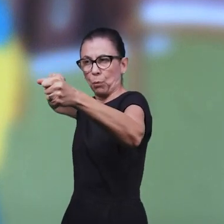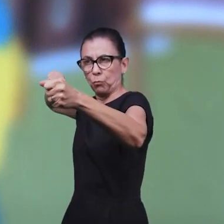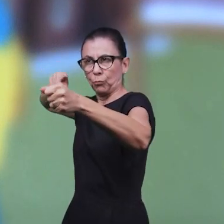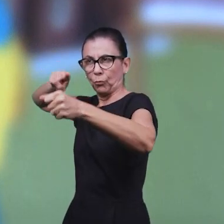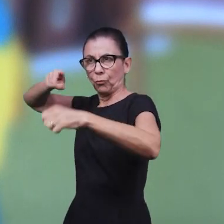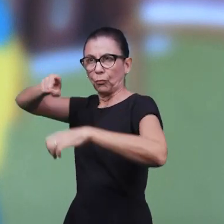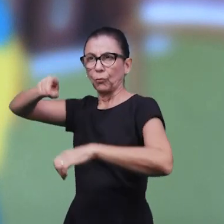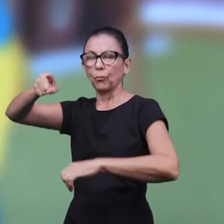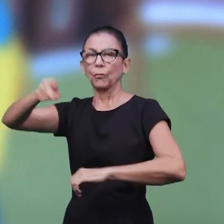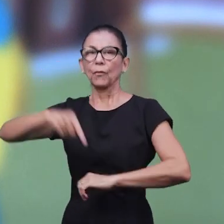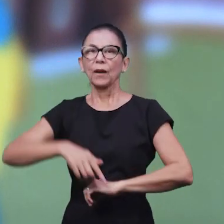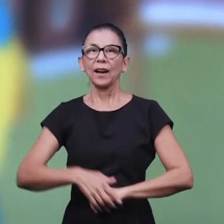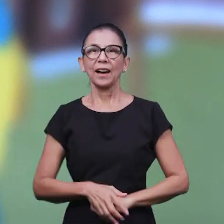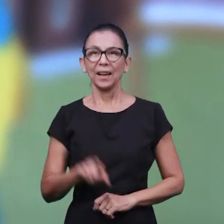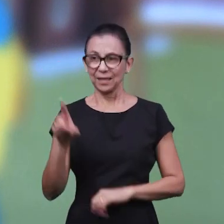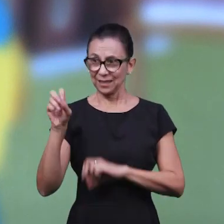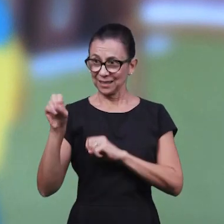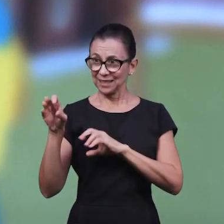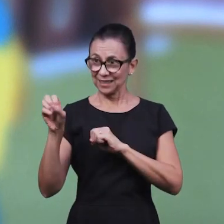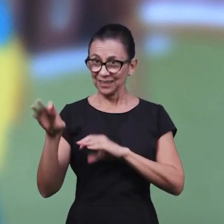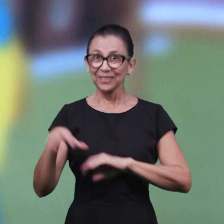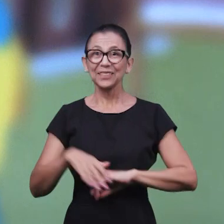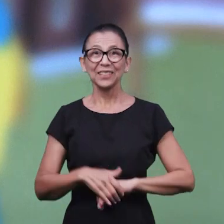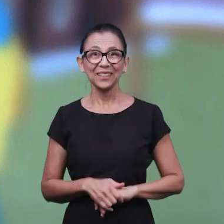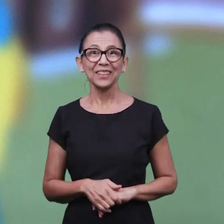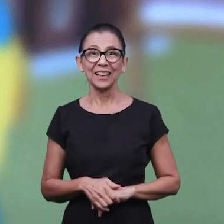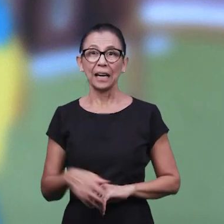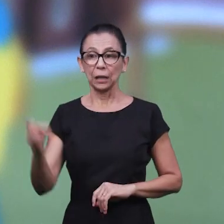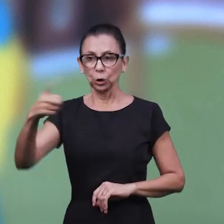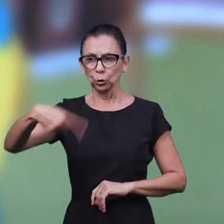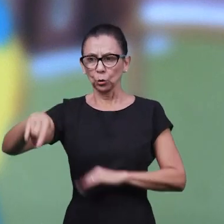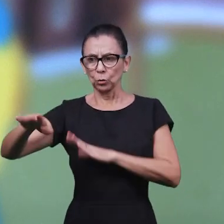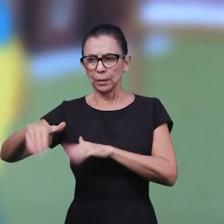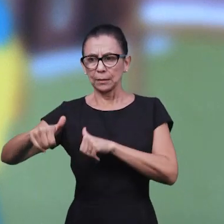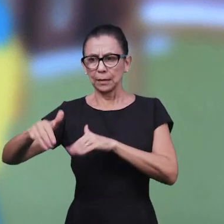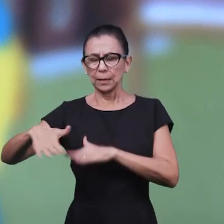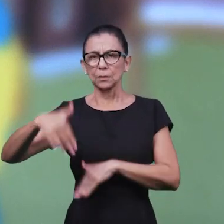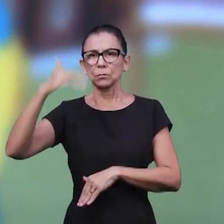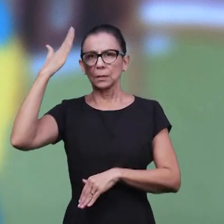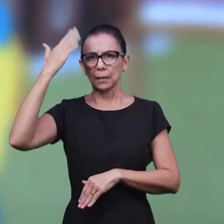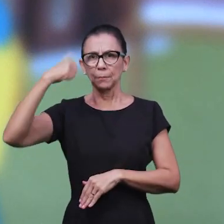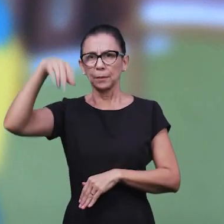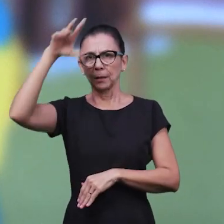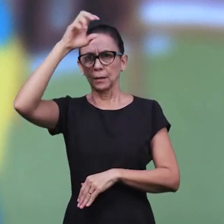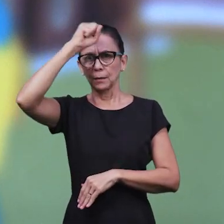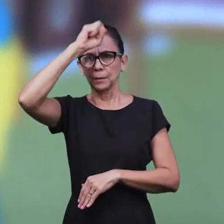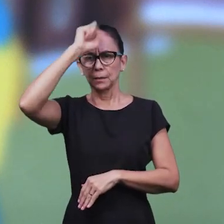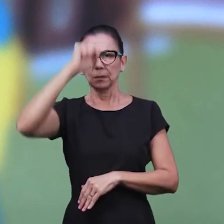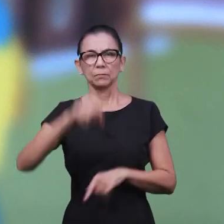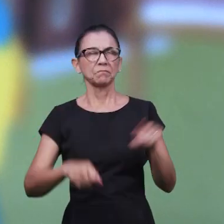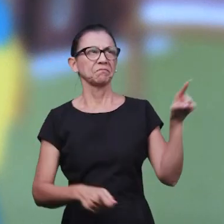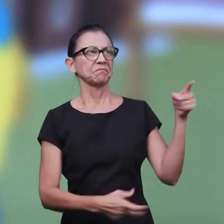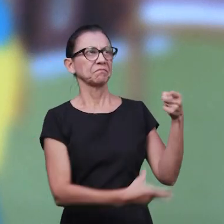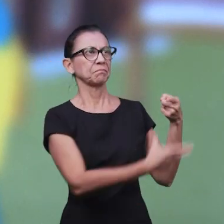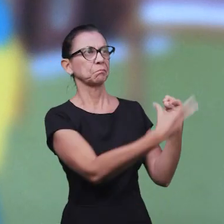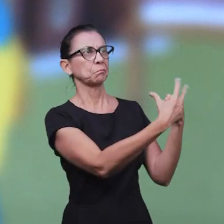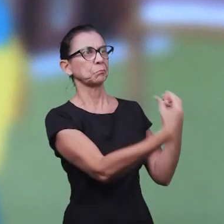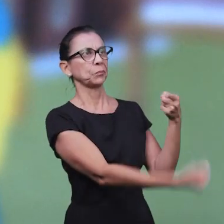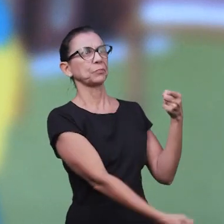uma pessoa e nem é para fazer a nossa vontade. Saul era rei, mas perdeu a guerra